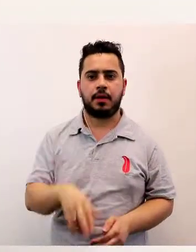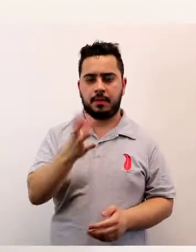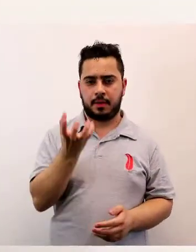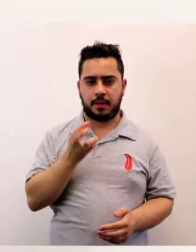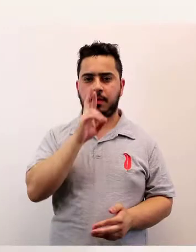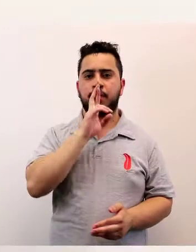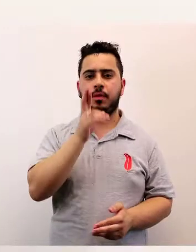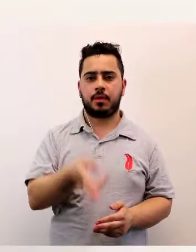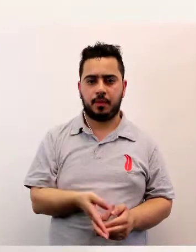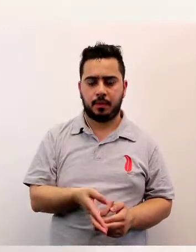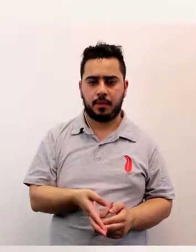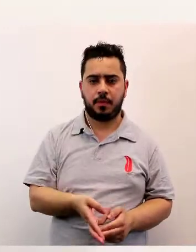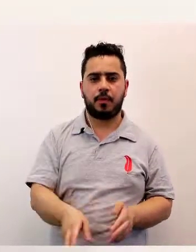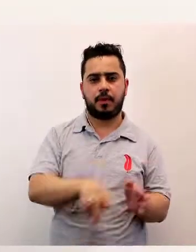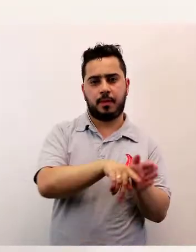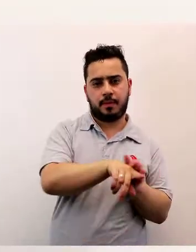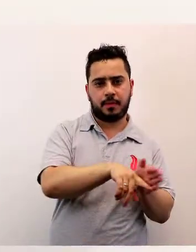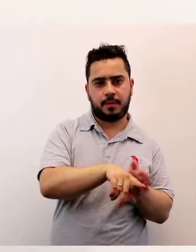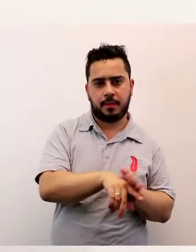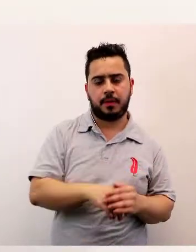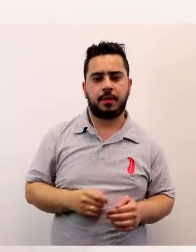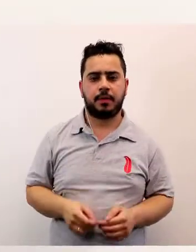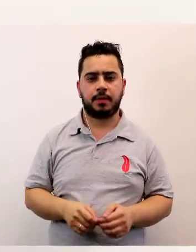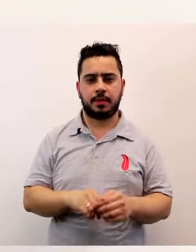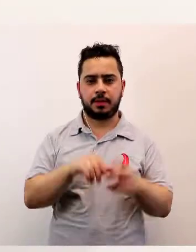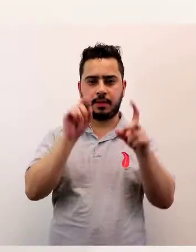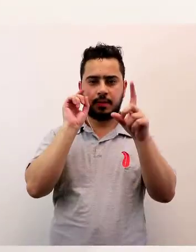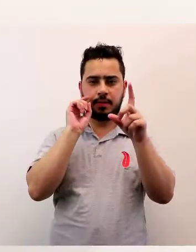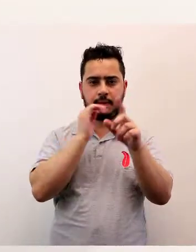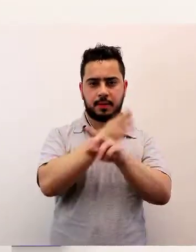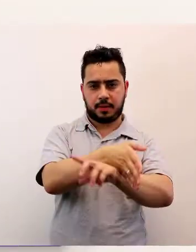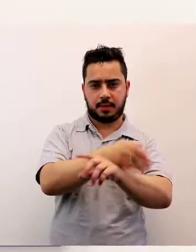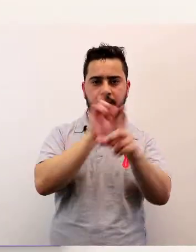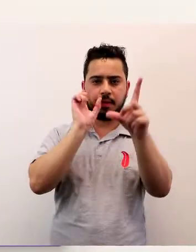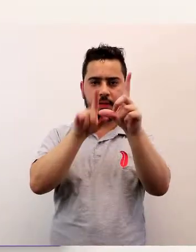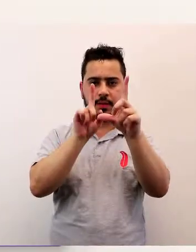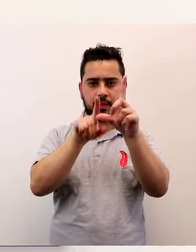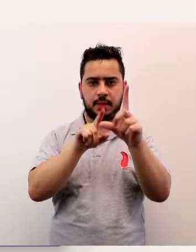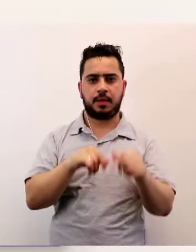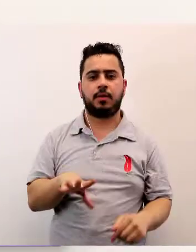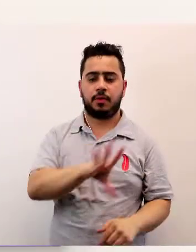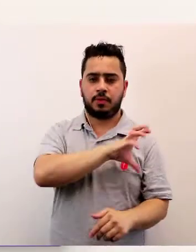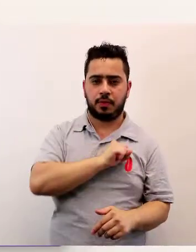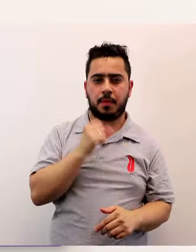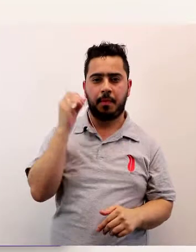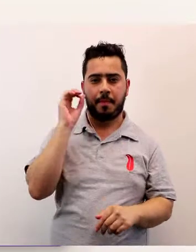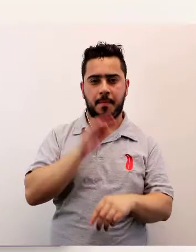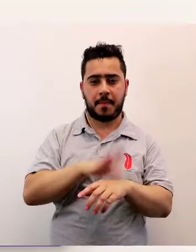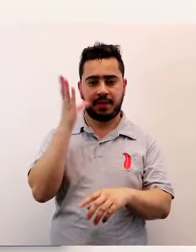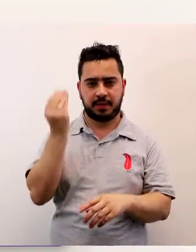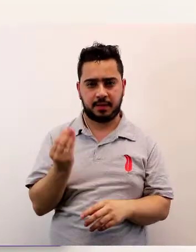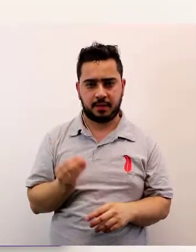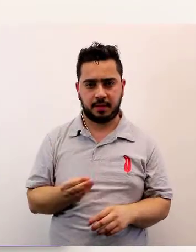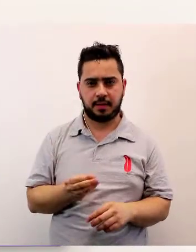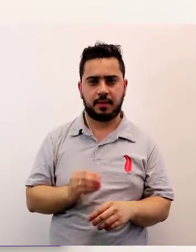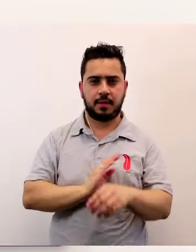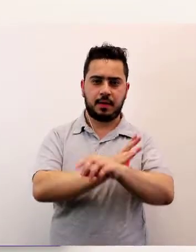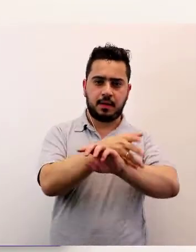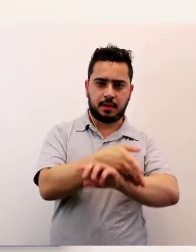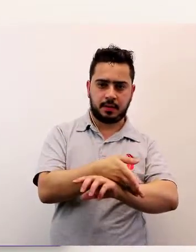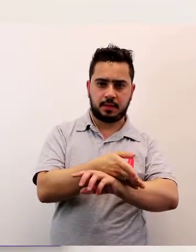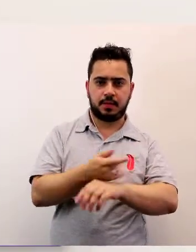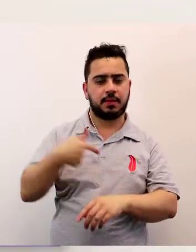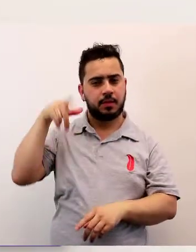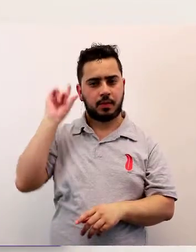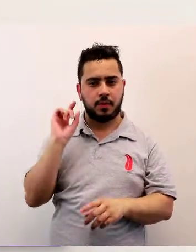consolidada e de qualidade. Gostou da ideia? Quer responder a pesquisa? Acesse esse link aqui. Gostou mais ainda da ideia? Quer apoiar a